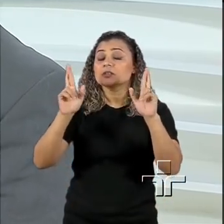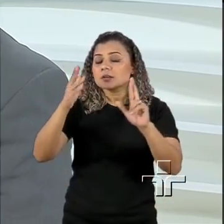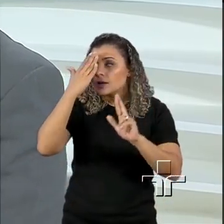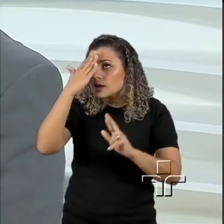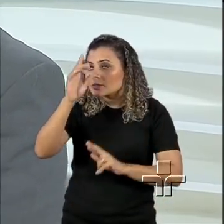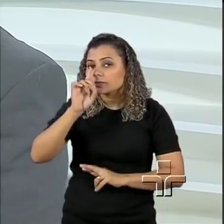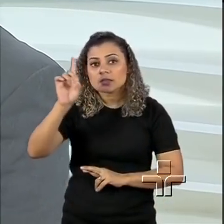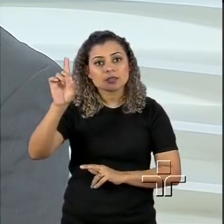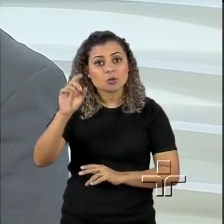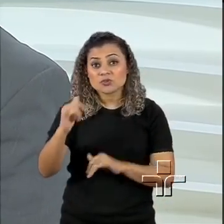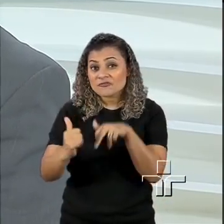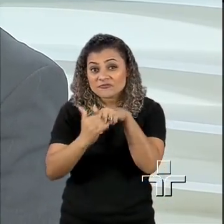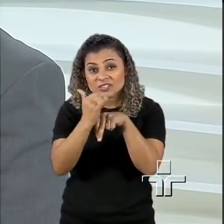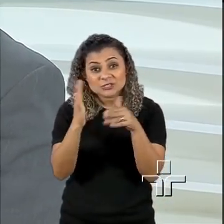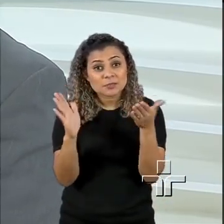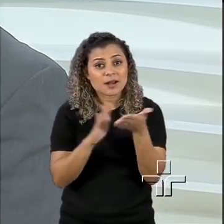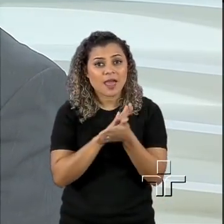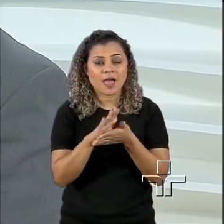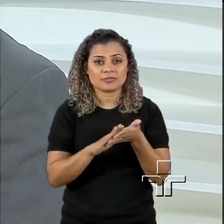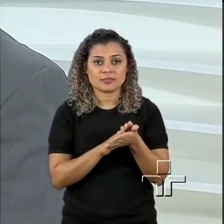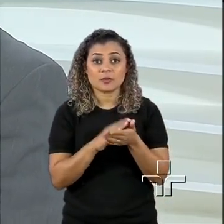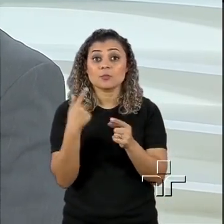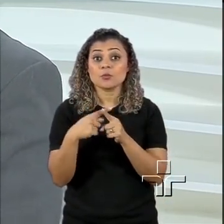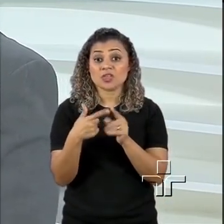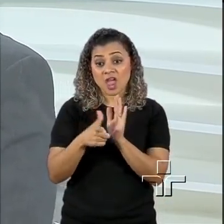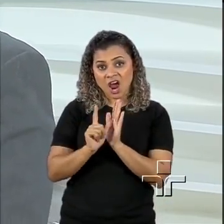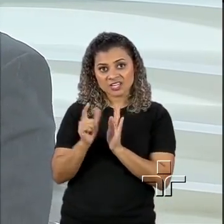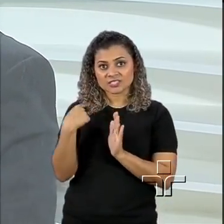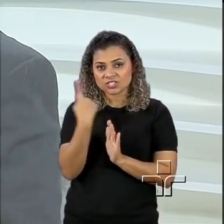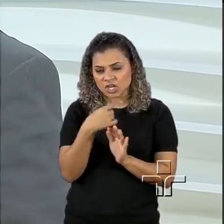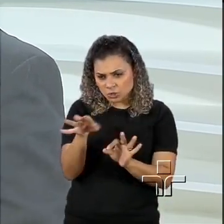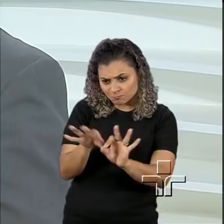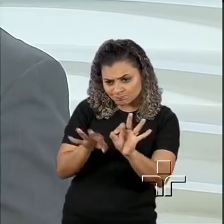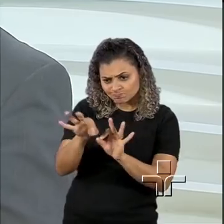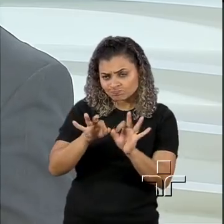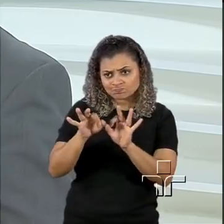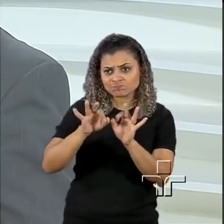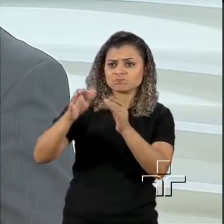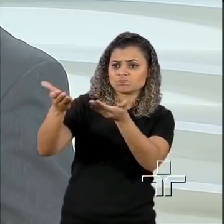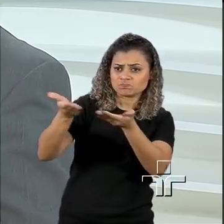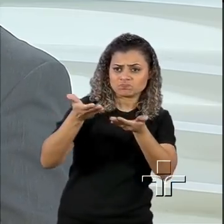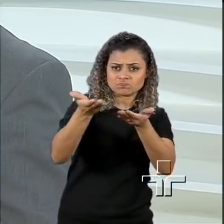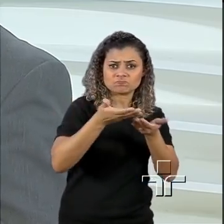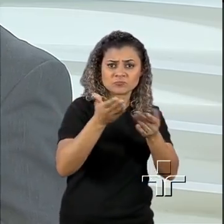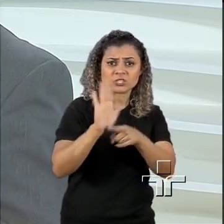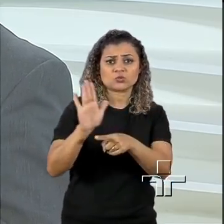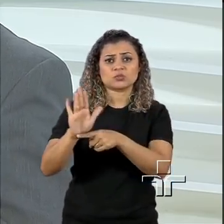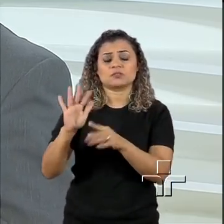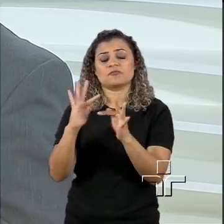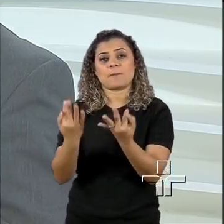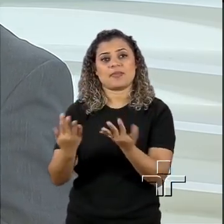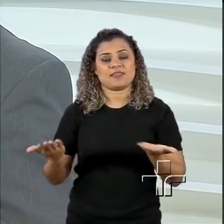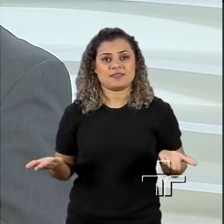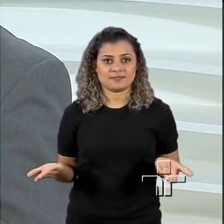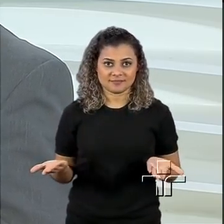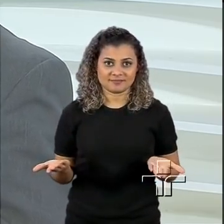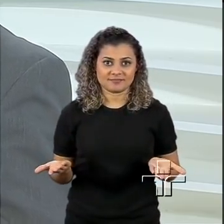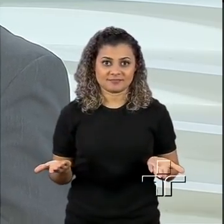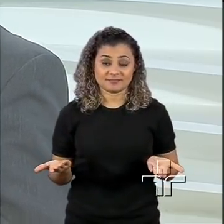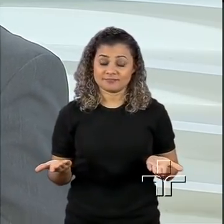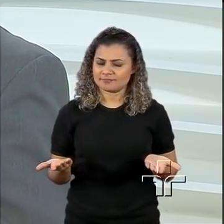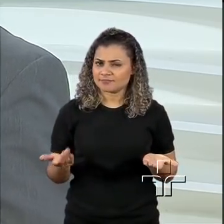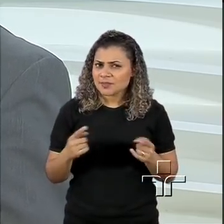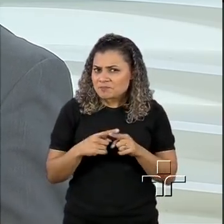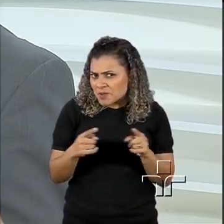tomado providência desde o primeiro dia, desde antes de tomar posse, para poder remover essas famílias. Ou seja,